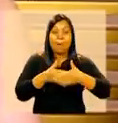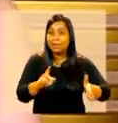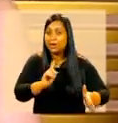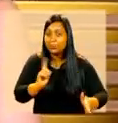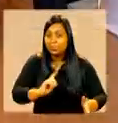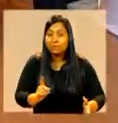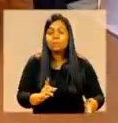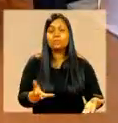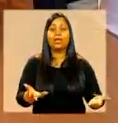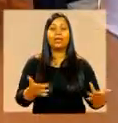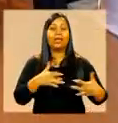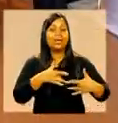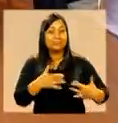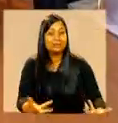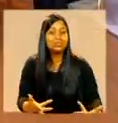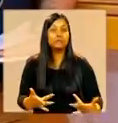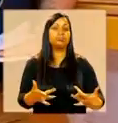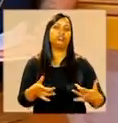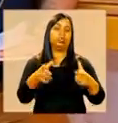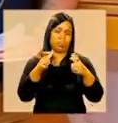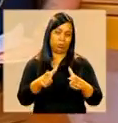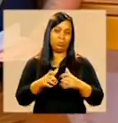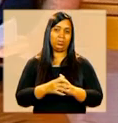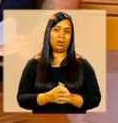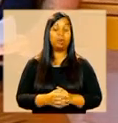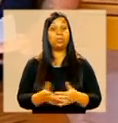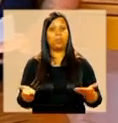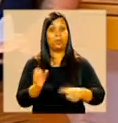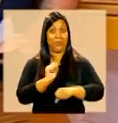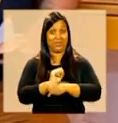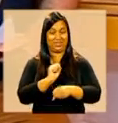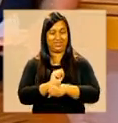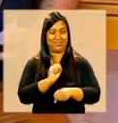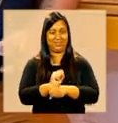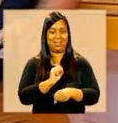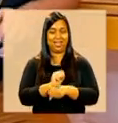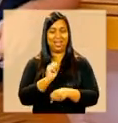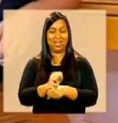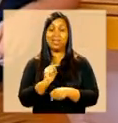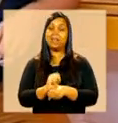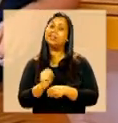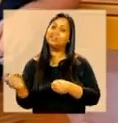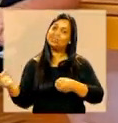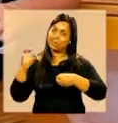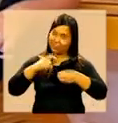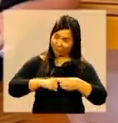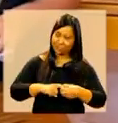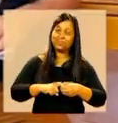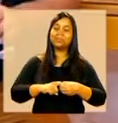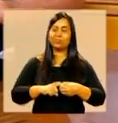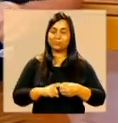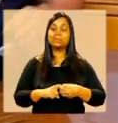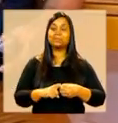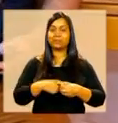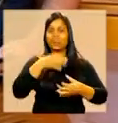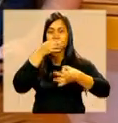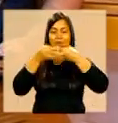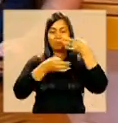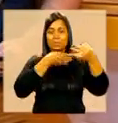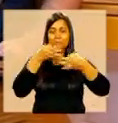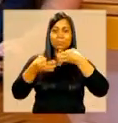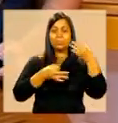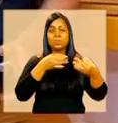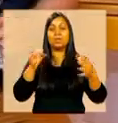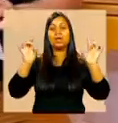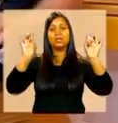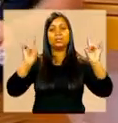essa generosidade com o local, né? Vamos fazer um intervalinho, né, Matheus? É isso mesmo, a gente faz um breve intervalo e volta na sequência com esse ponto de vista